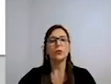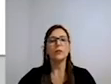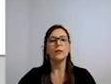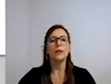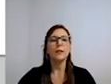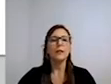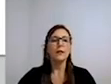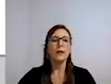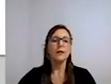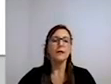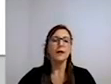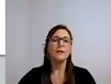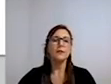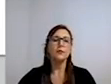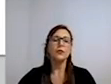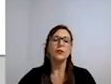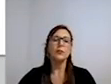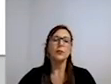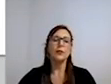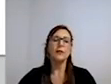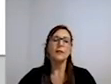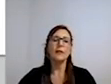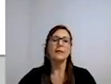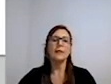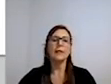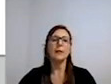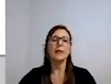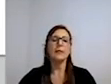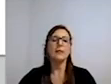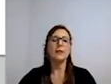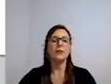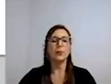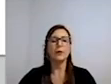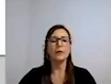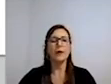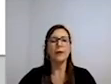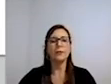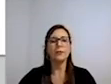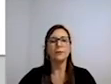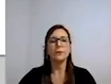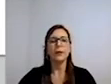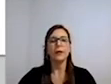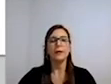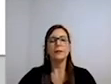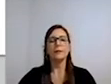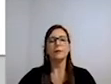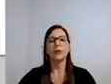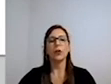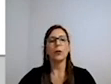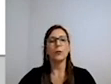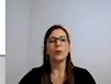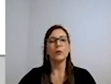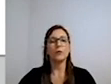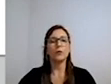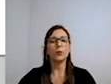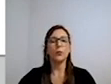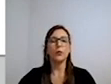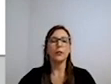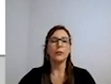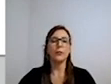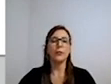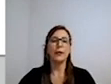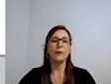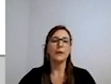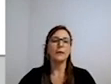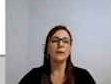disfunções e ainda as funções potenciais e remanescentes do paciente. Dessa forma, é possível um programa